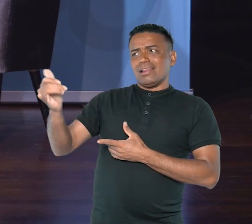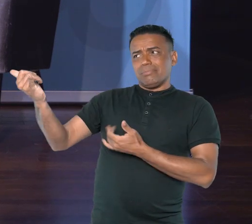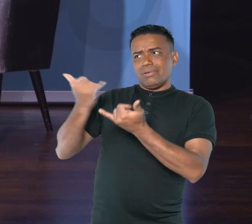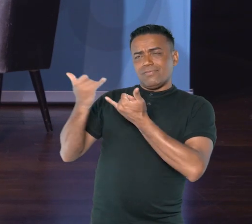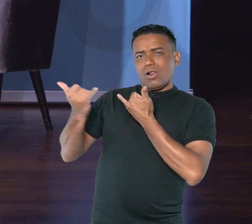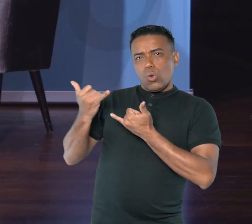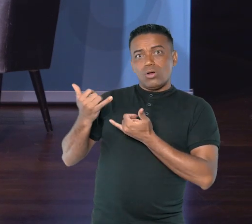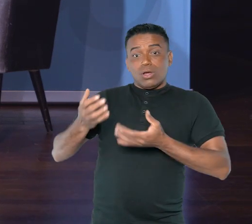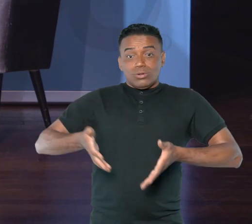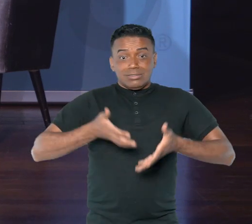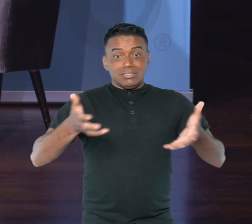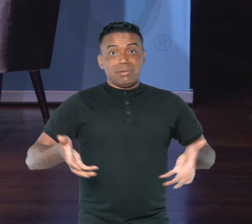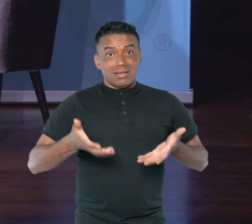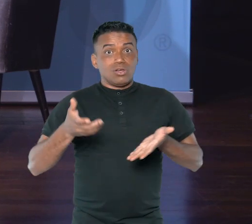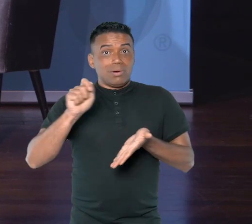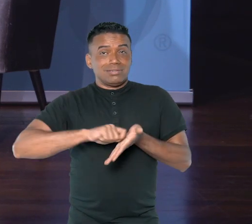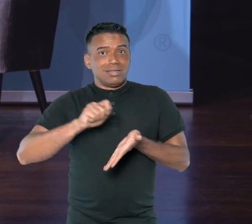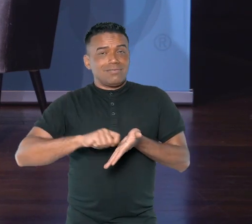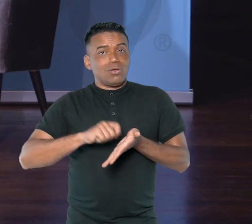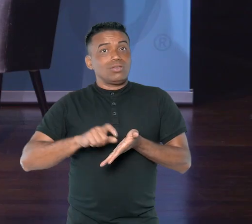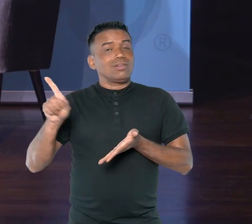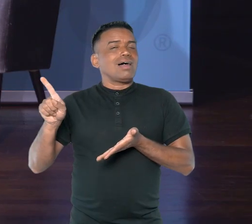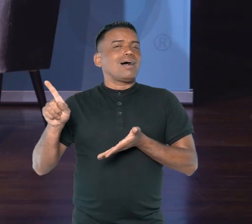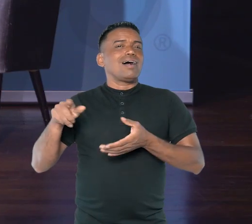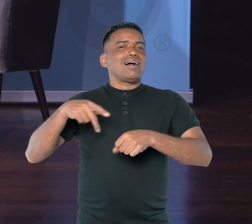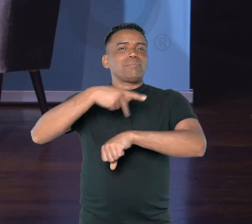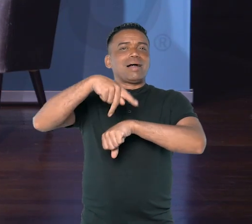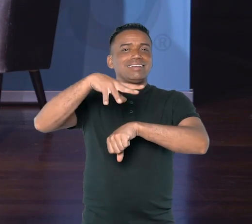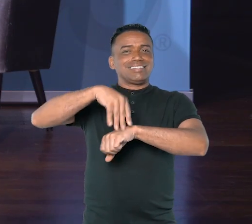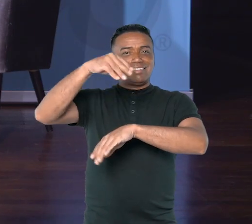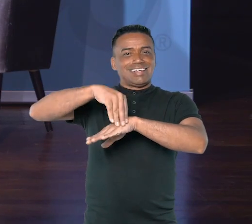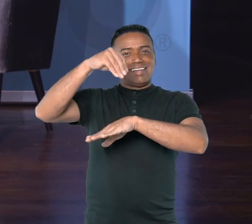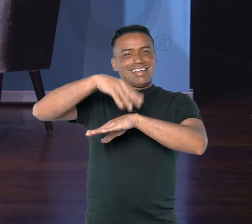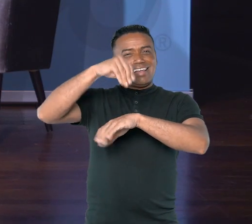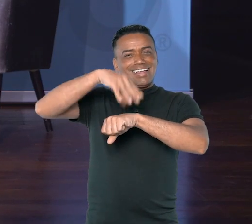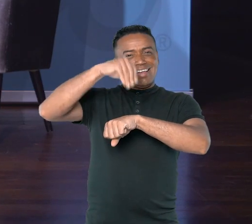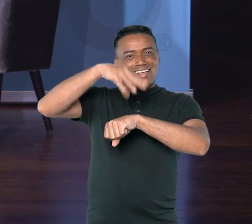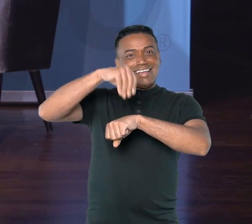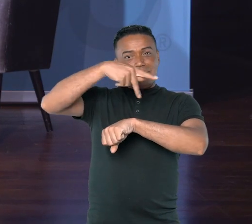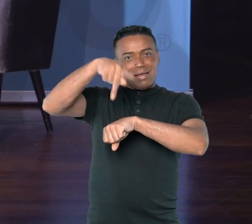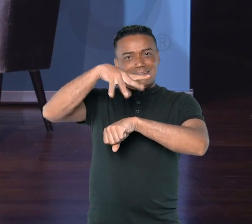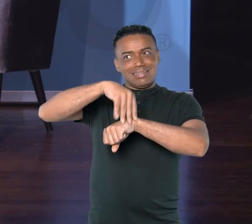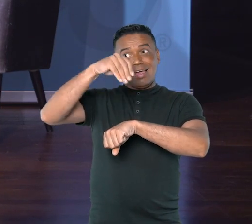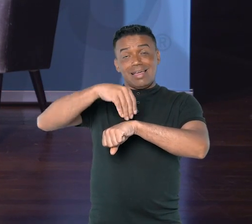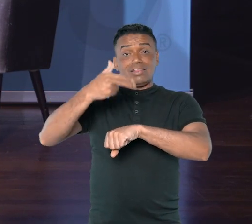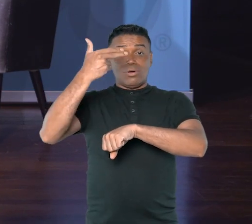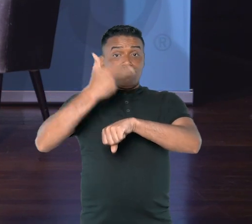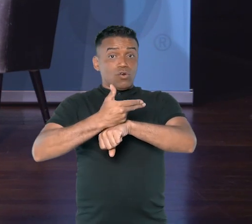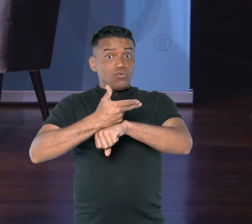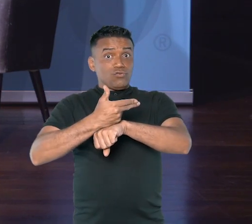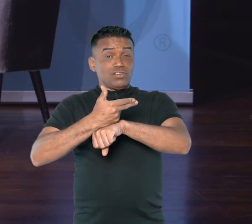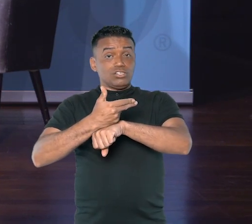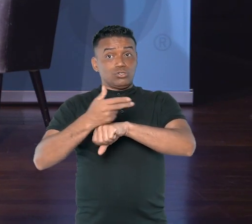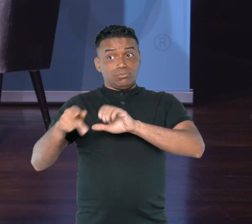a inspiração para esse surgiu lá em Estocolmo, né? Desceu, ela gravou um vídeo para ela mesma,